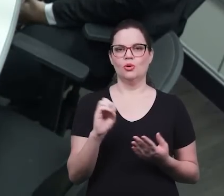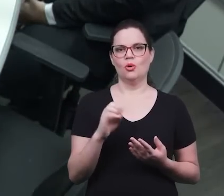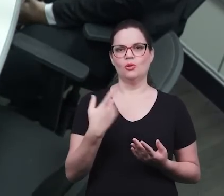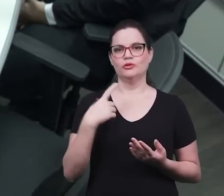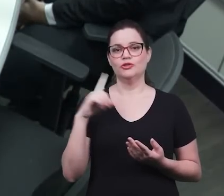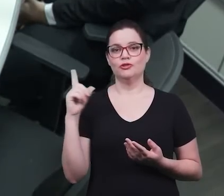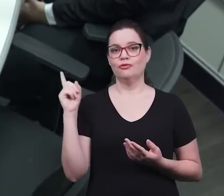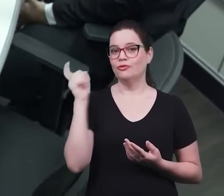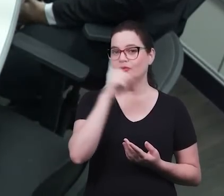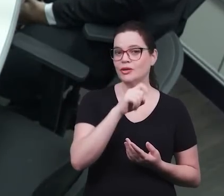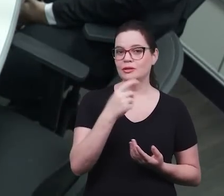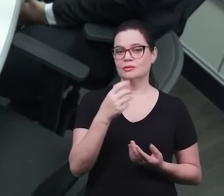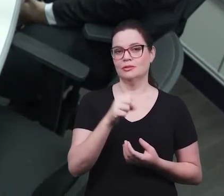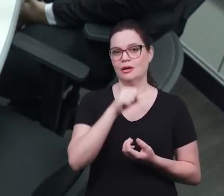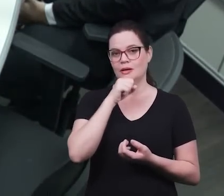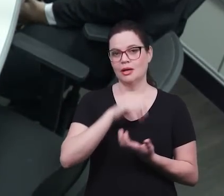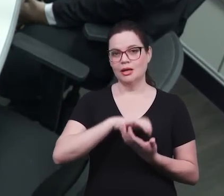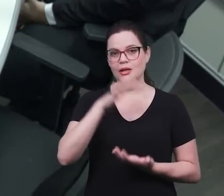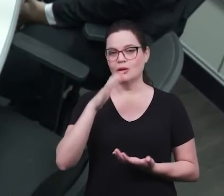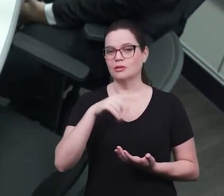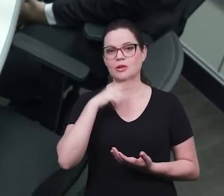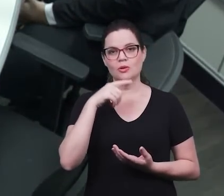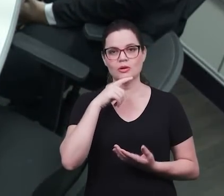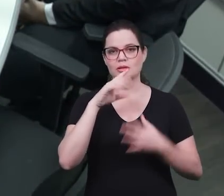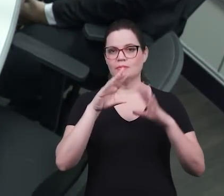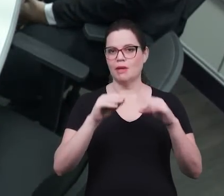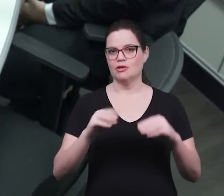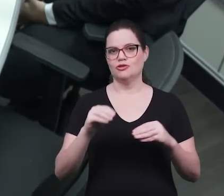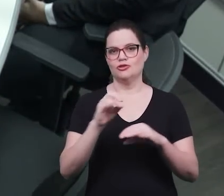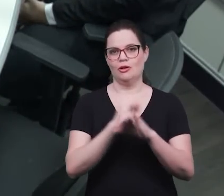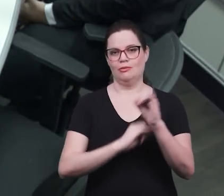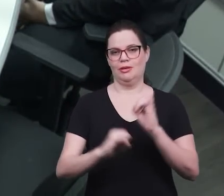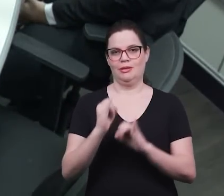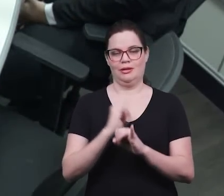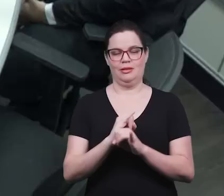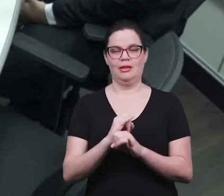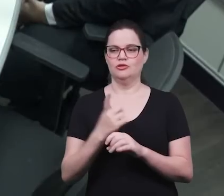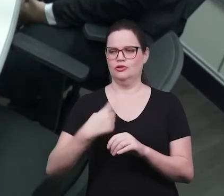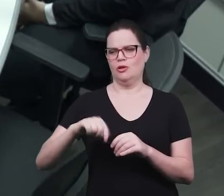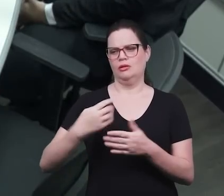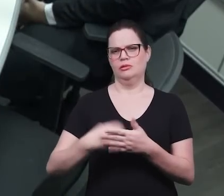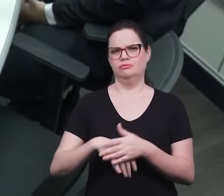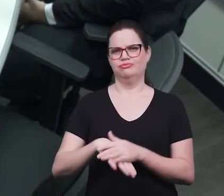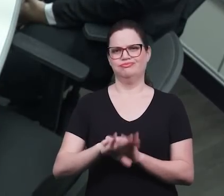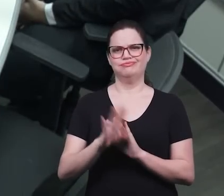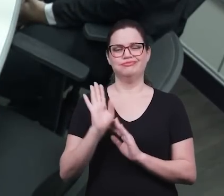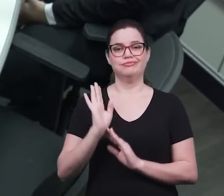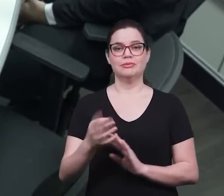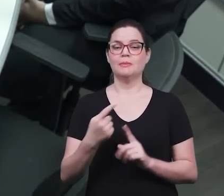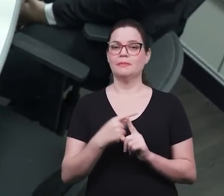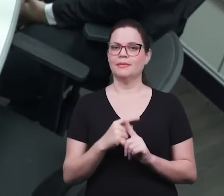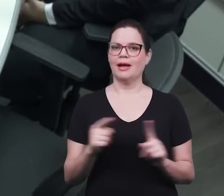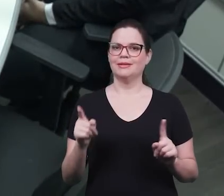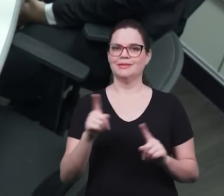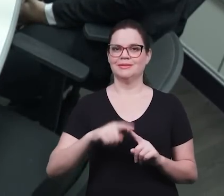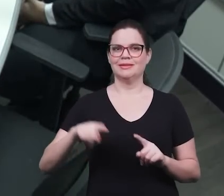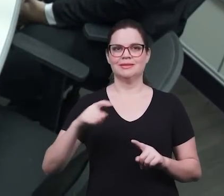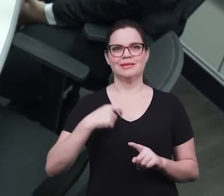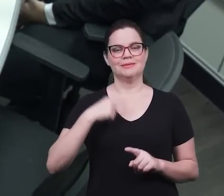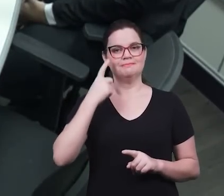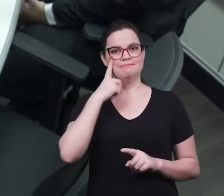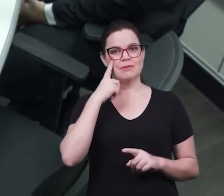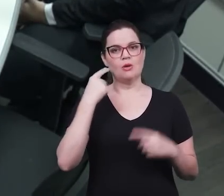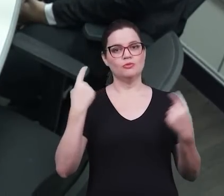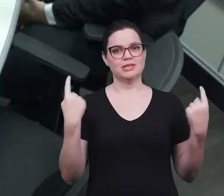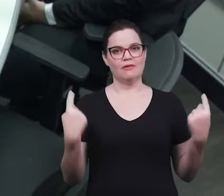ferramentas que passam a ser do dia a dia, a gente acostuma com isso, né? Mas isso aí é que é talvez o